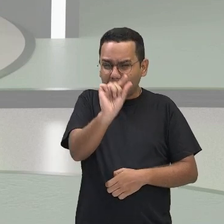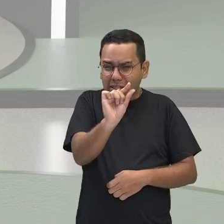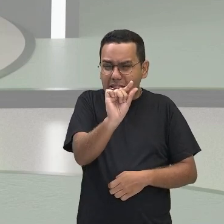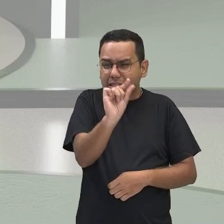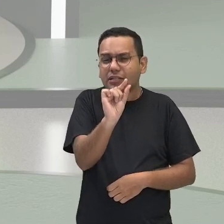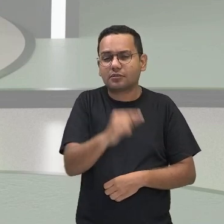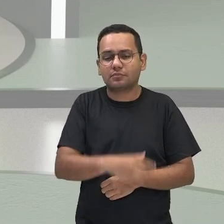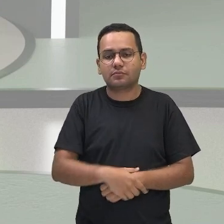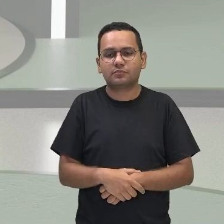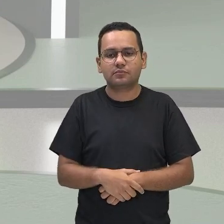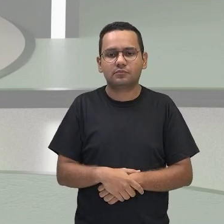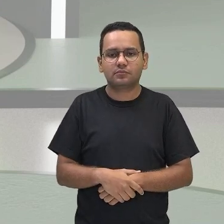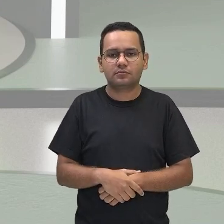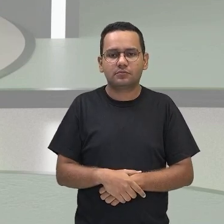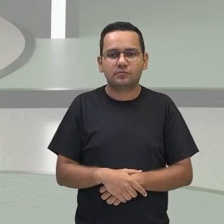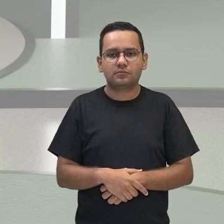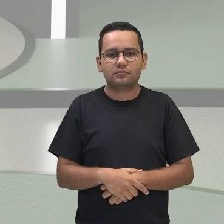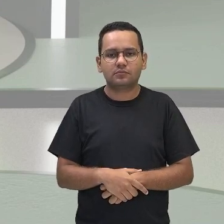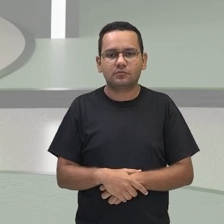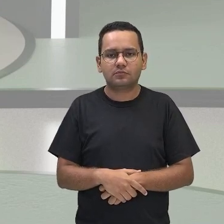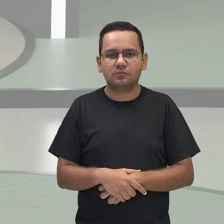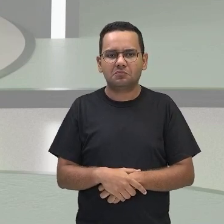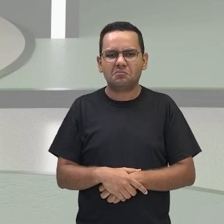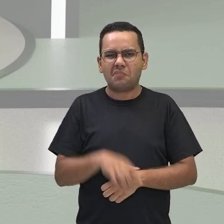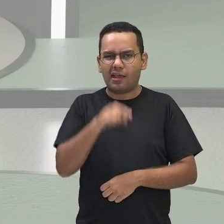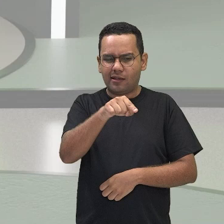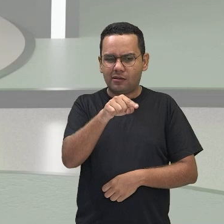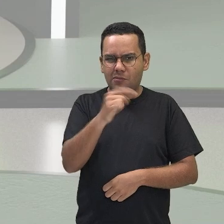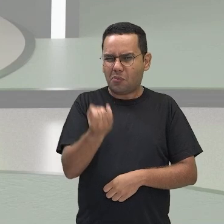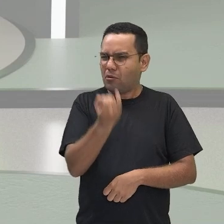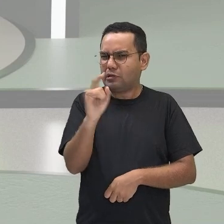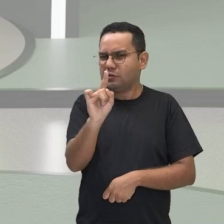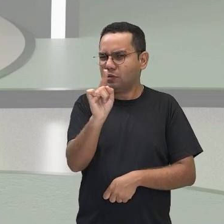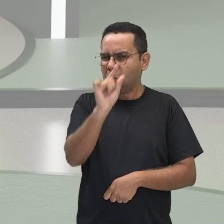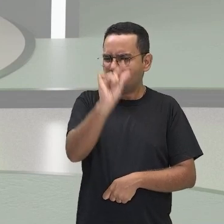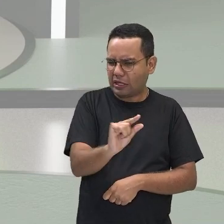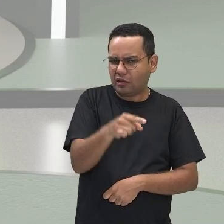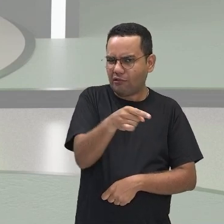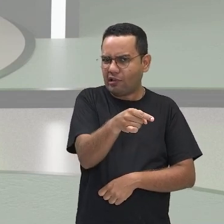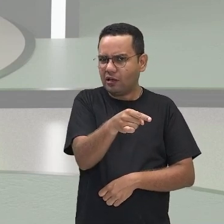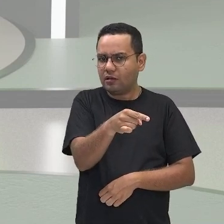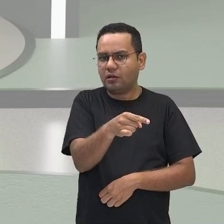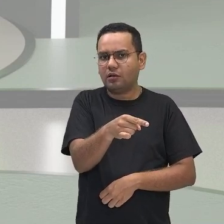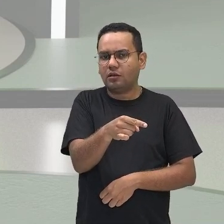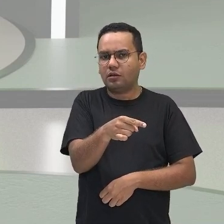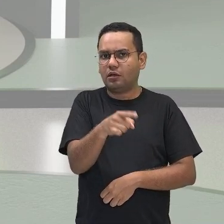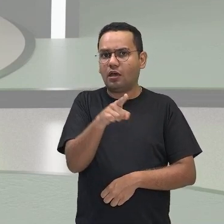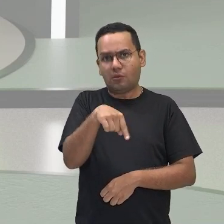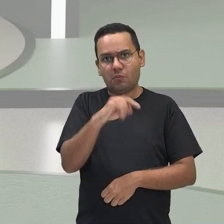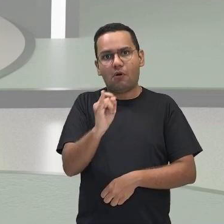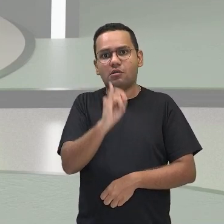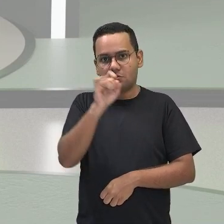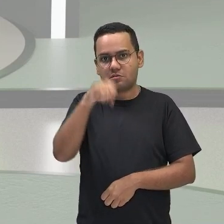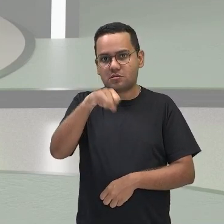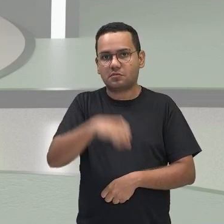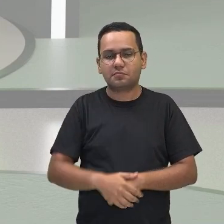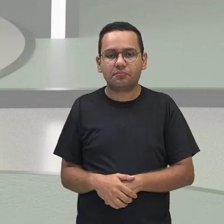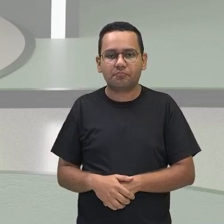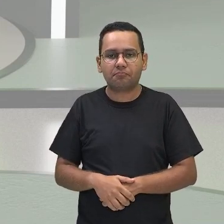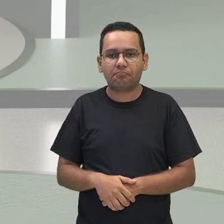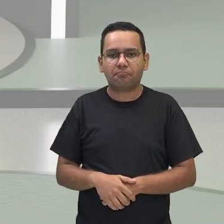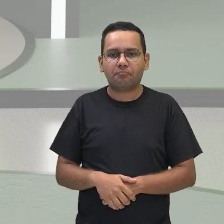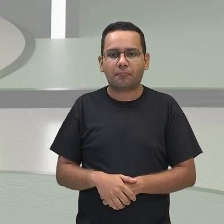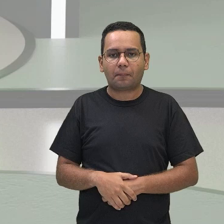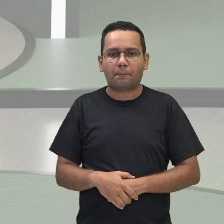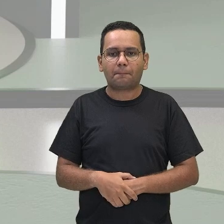elemento, não significa que ele não tenha importância, porque tudo que existe de vida, né,